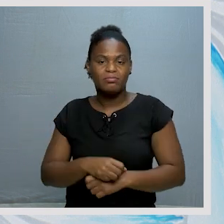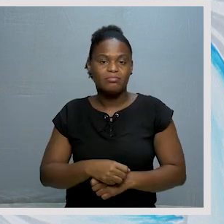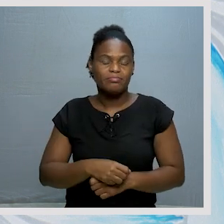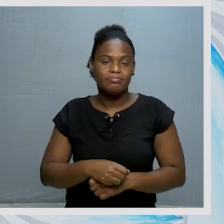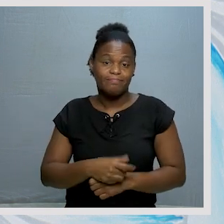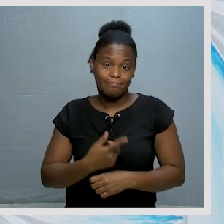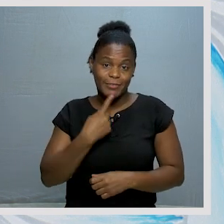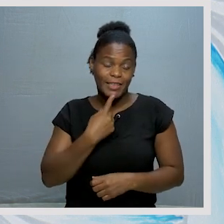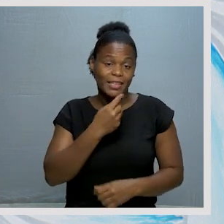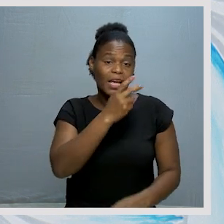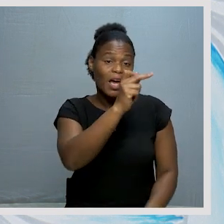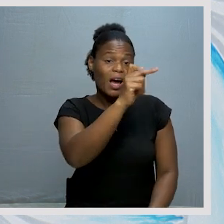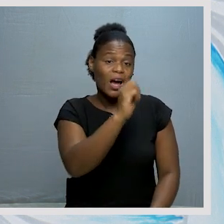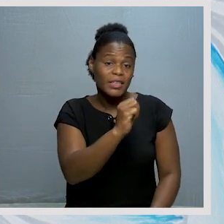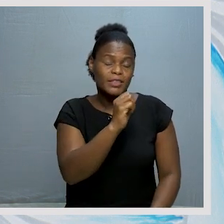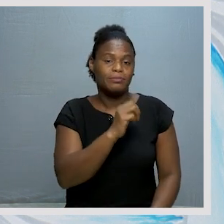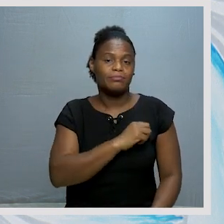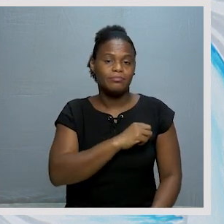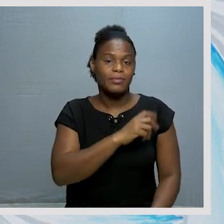As, uma, umas.